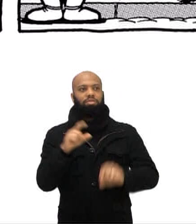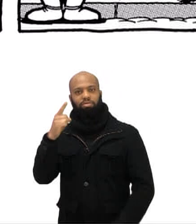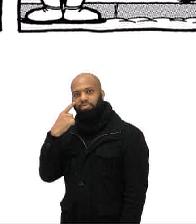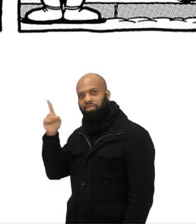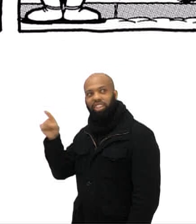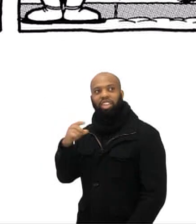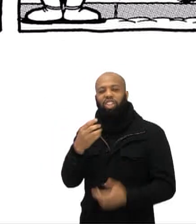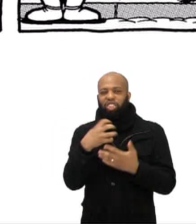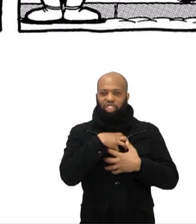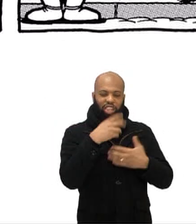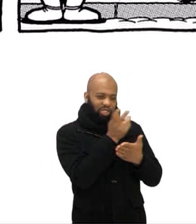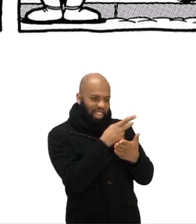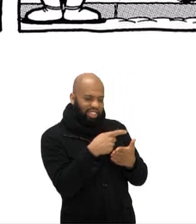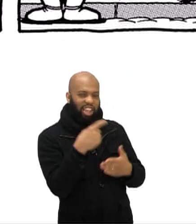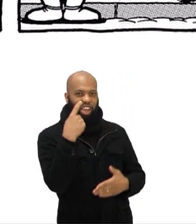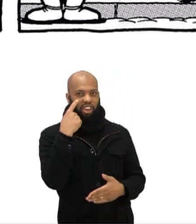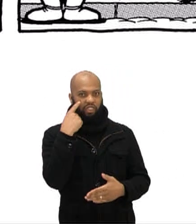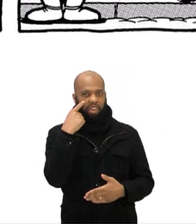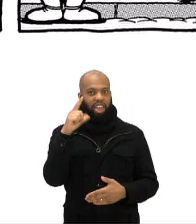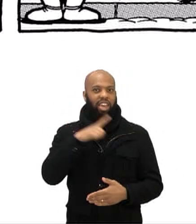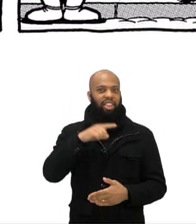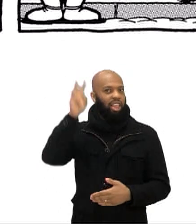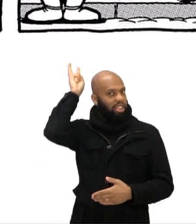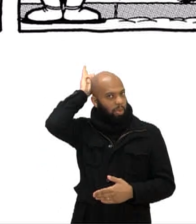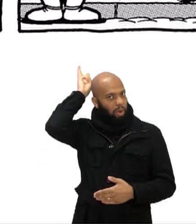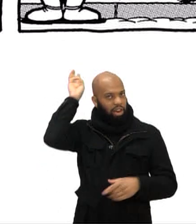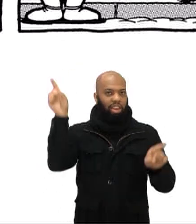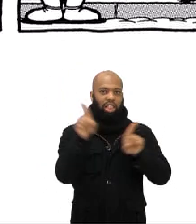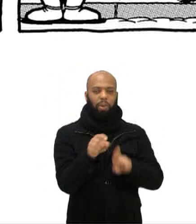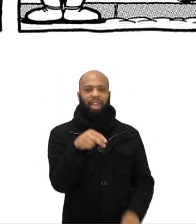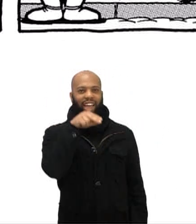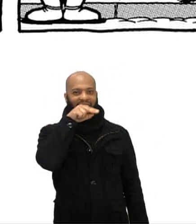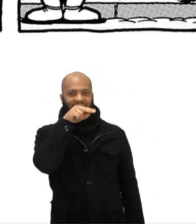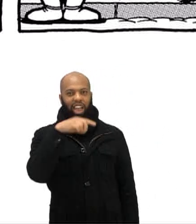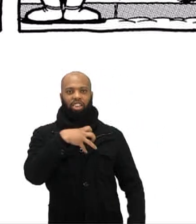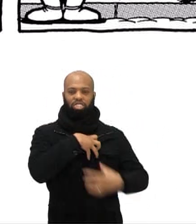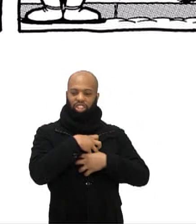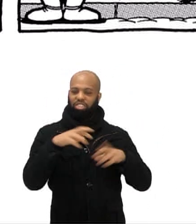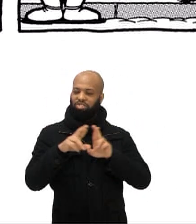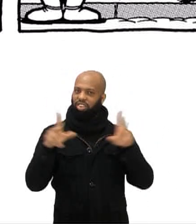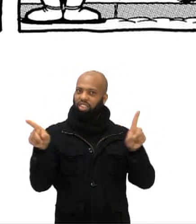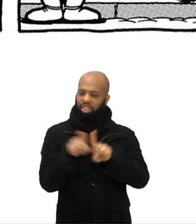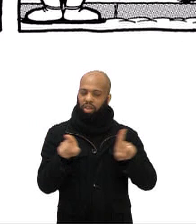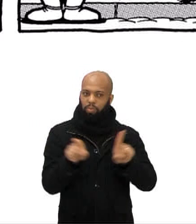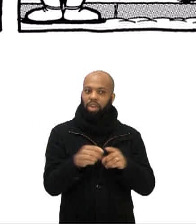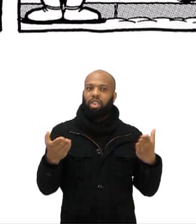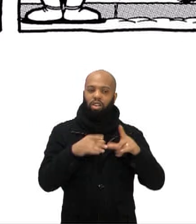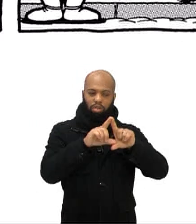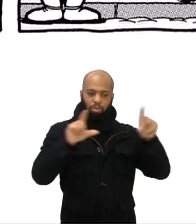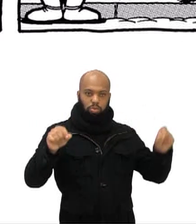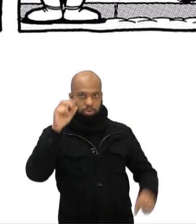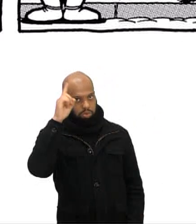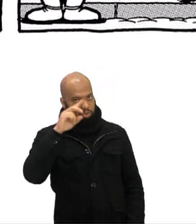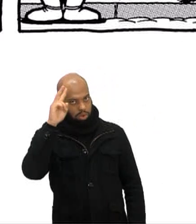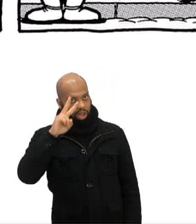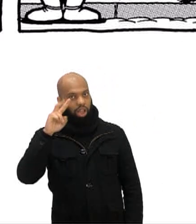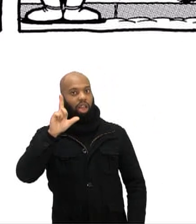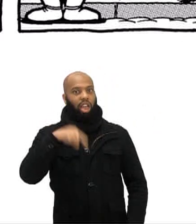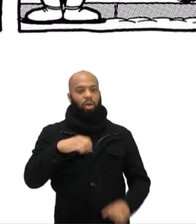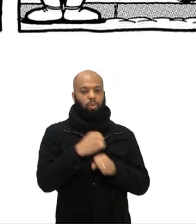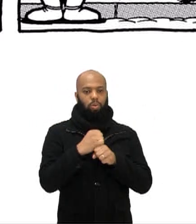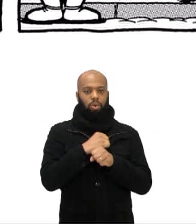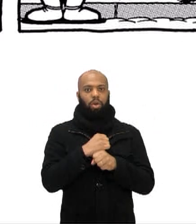desenhos, olha como o Cebolinha é diferente, olha como a Mônica está diferente. Então, essa tirinha ali, bem antiga, do